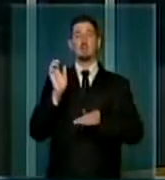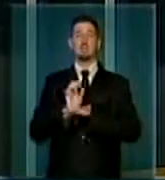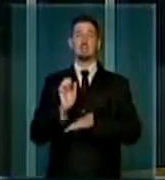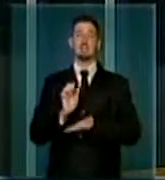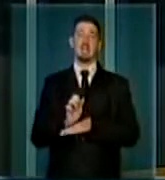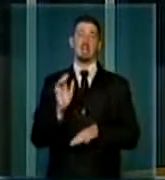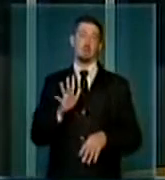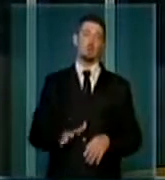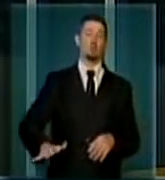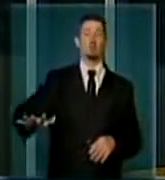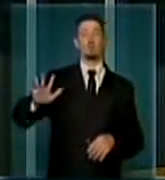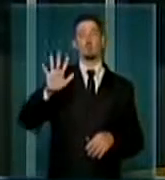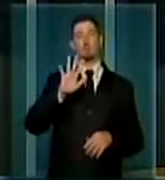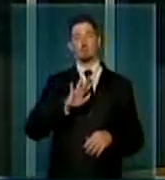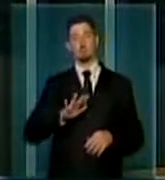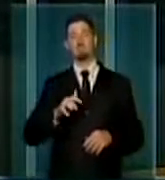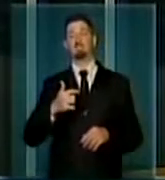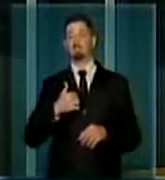de Rondônia.